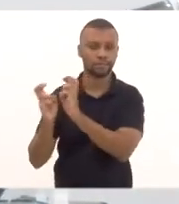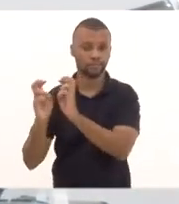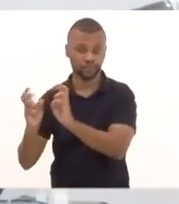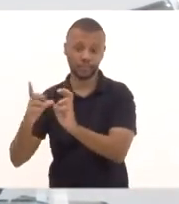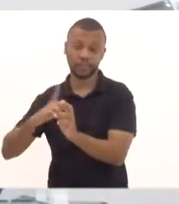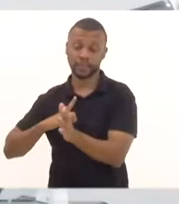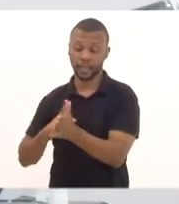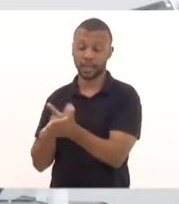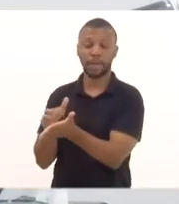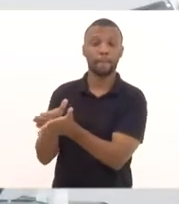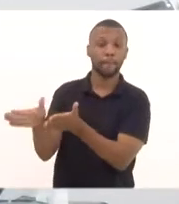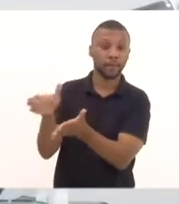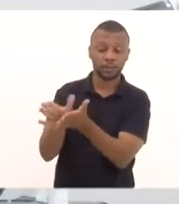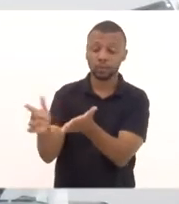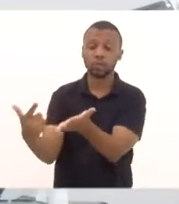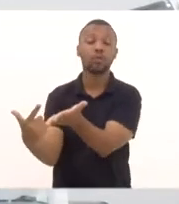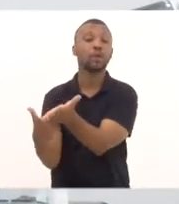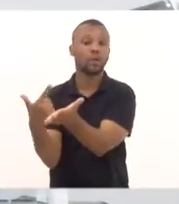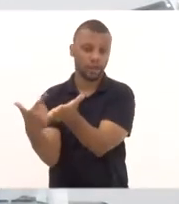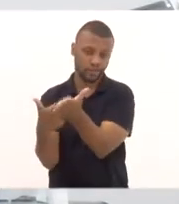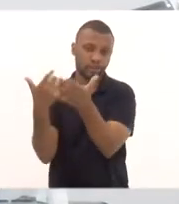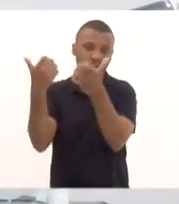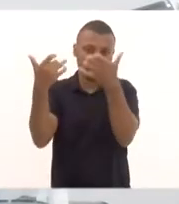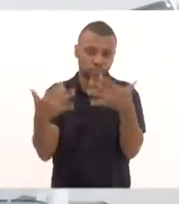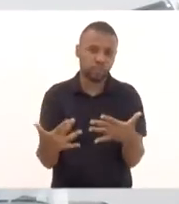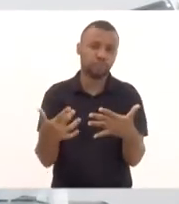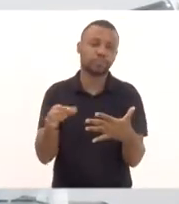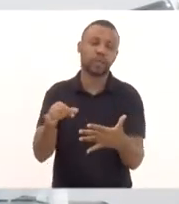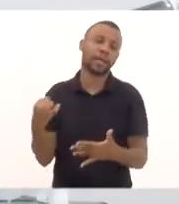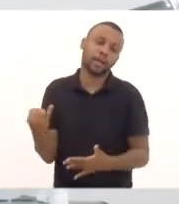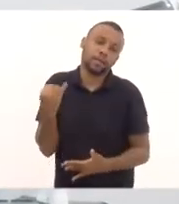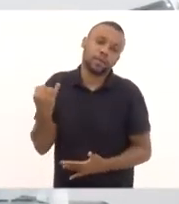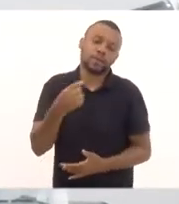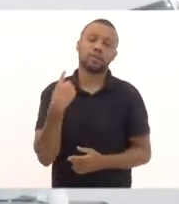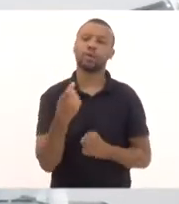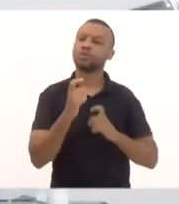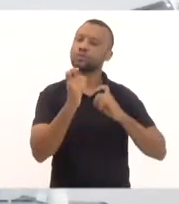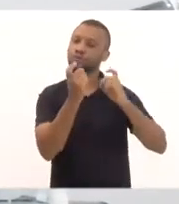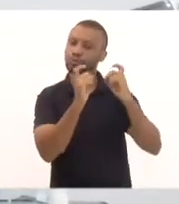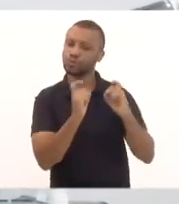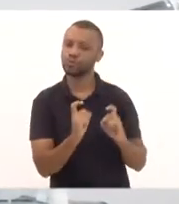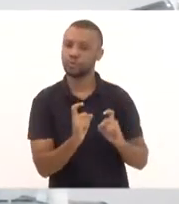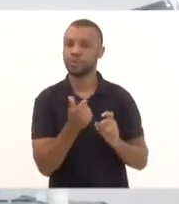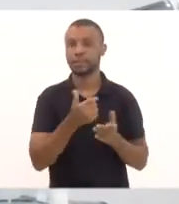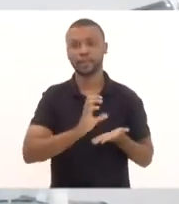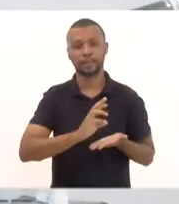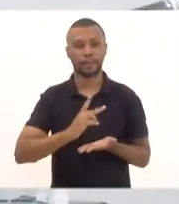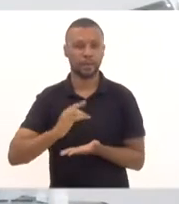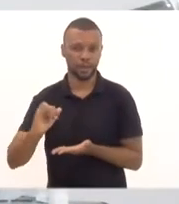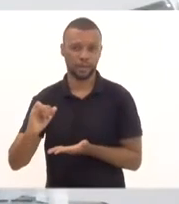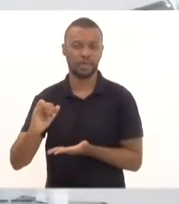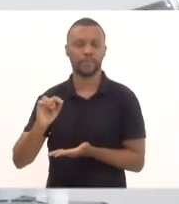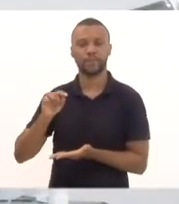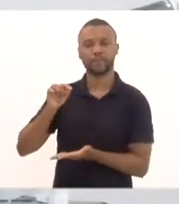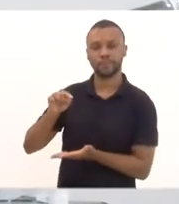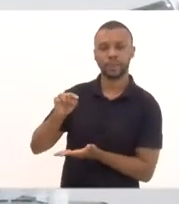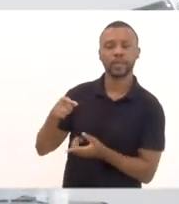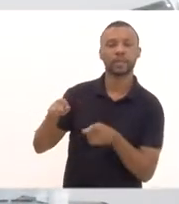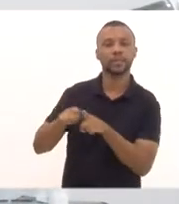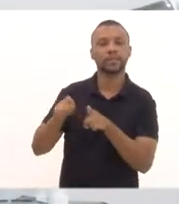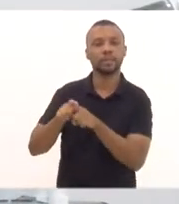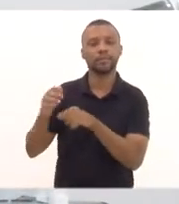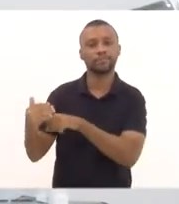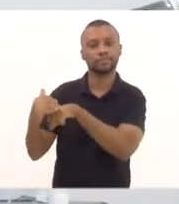o merecem ser discutidos aqui na nossa CPI eo terceiro disparo lembrava antes da sessão já nos procurou já me procurou inclusive